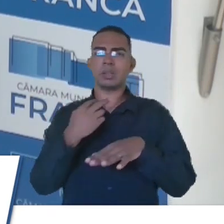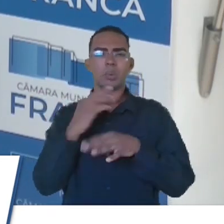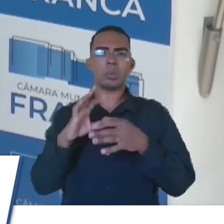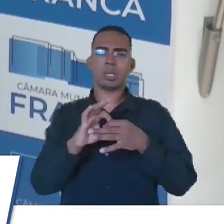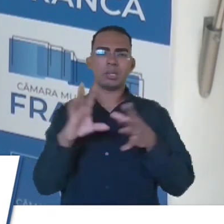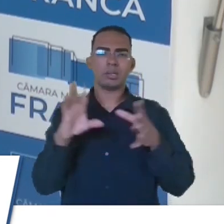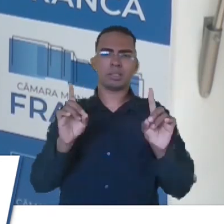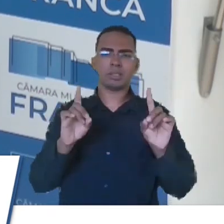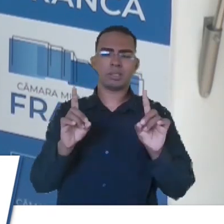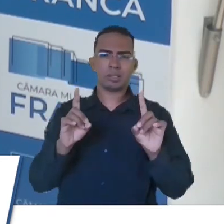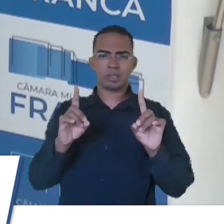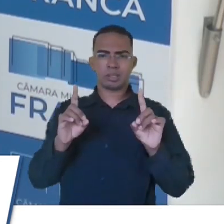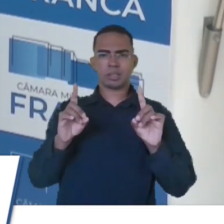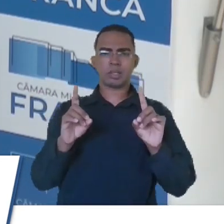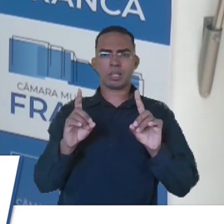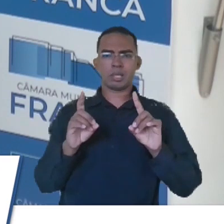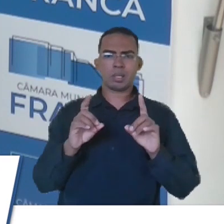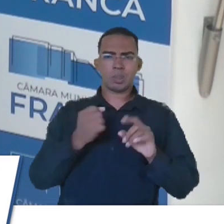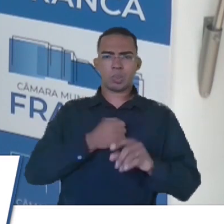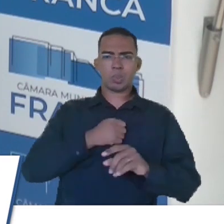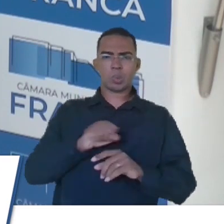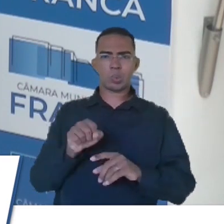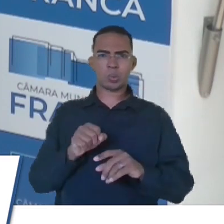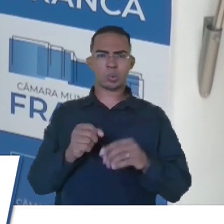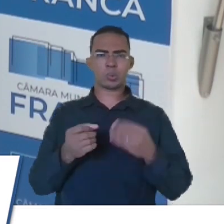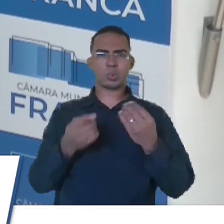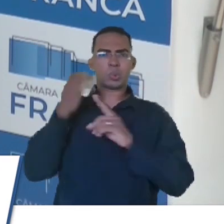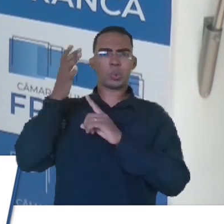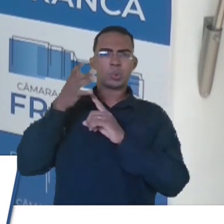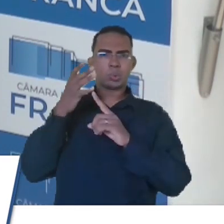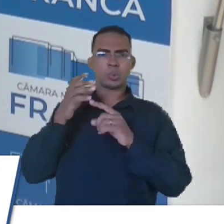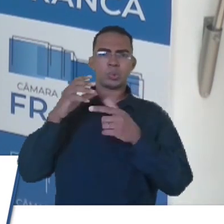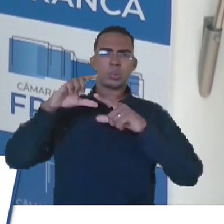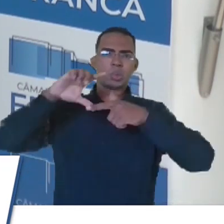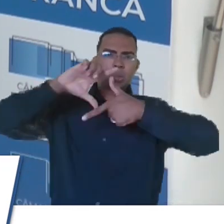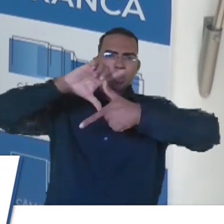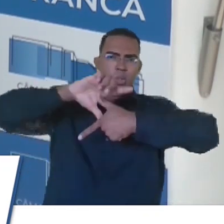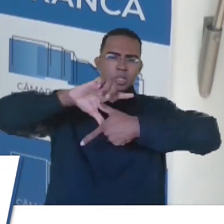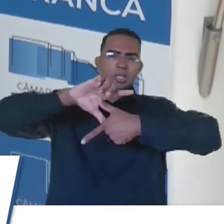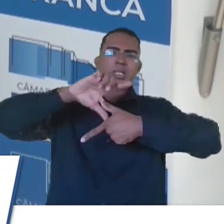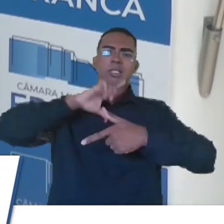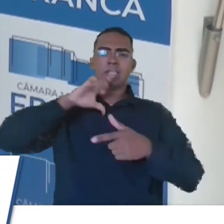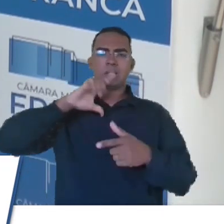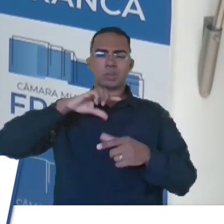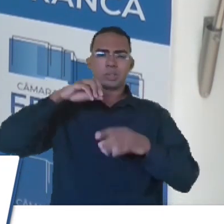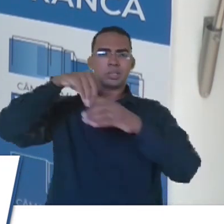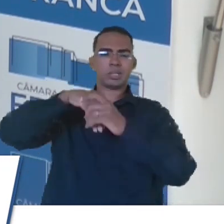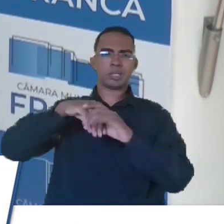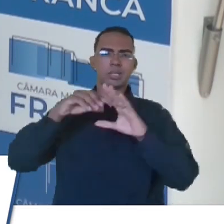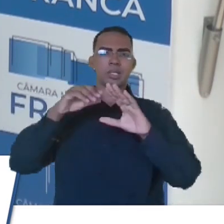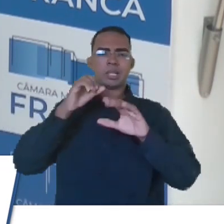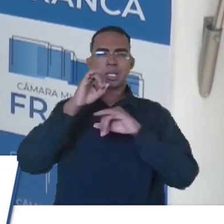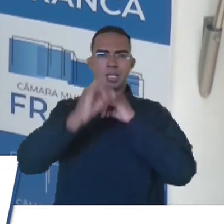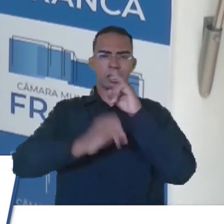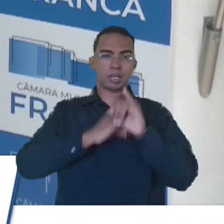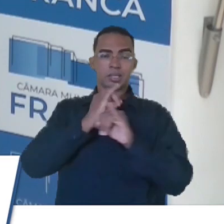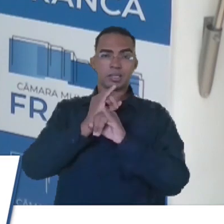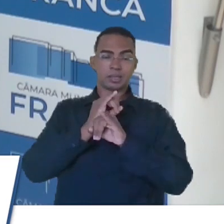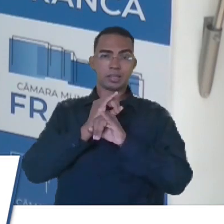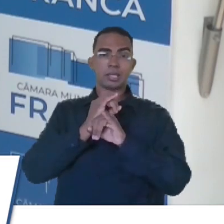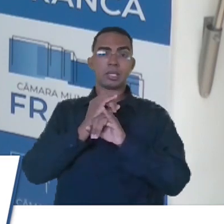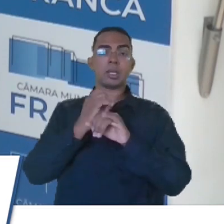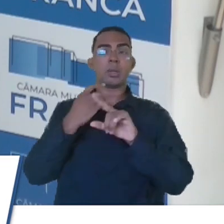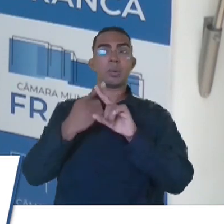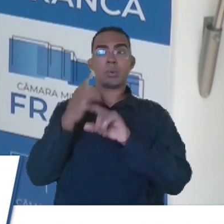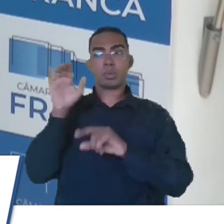esse ódio, a esse discurso neonazista que existe na internet. Porque o menino